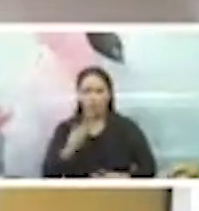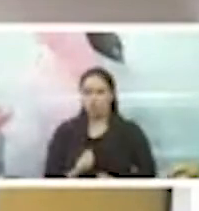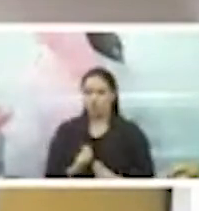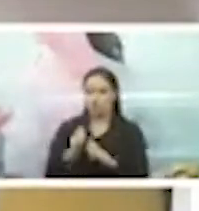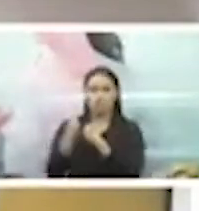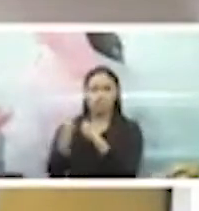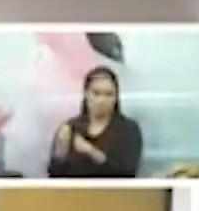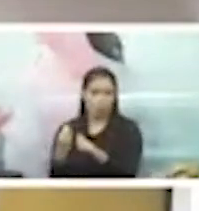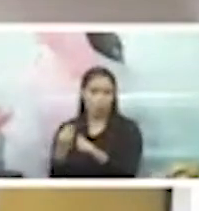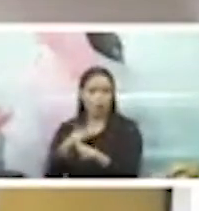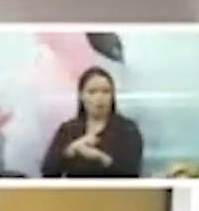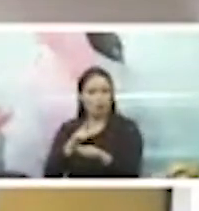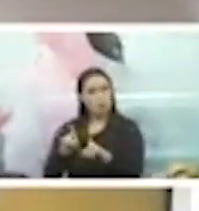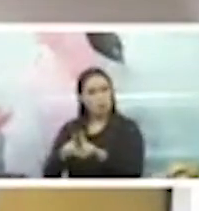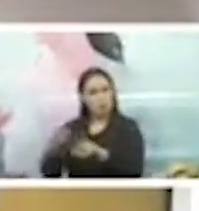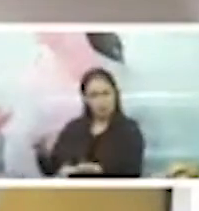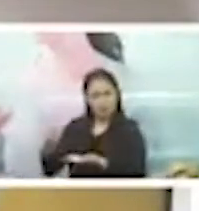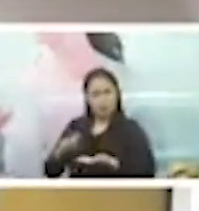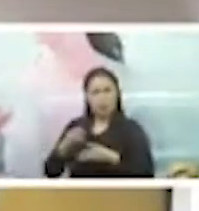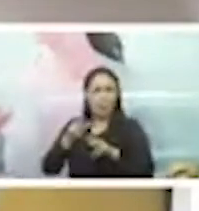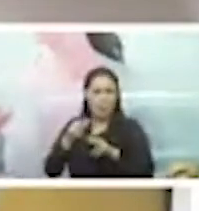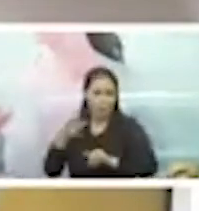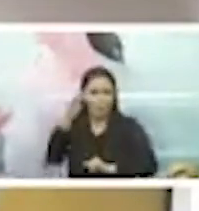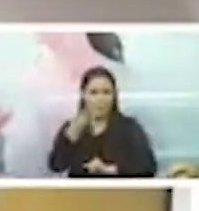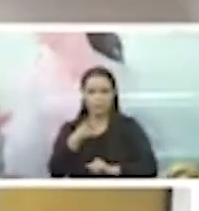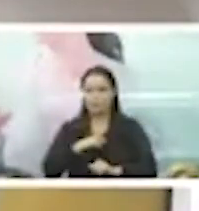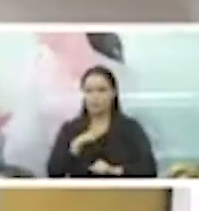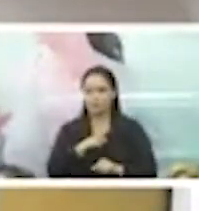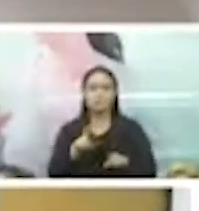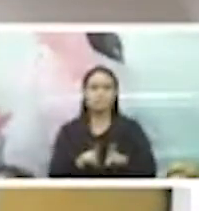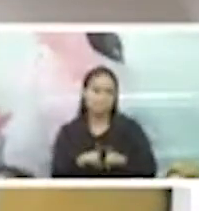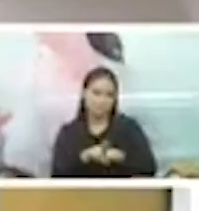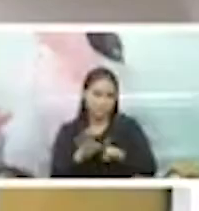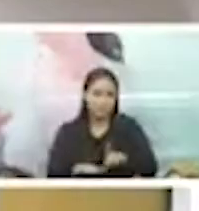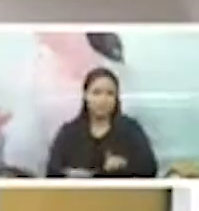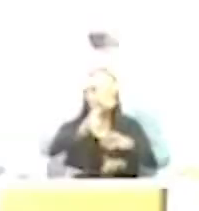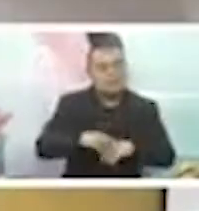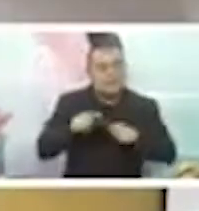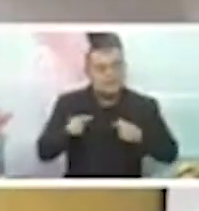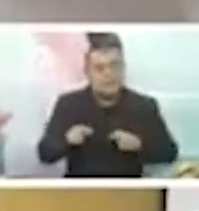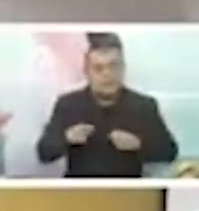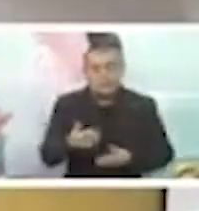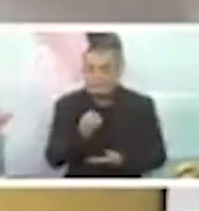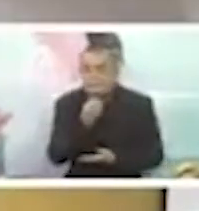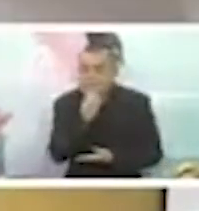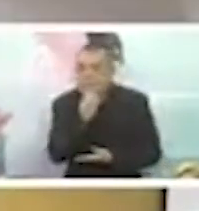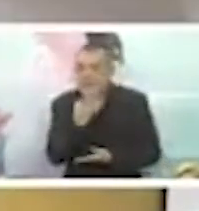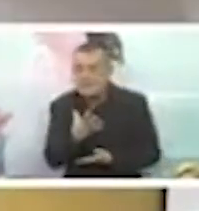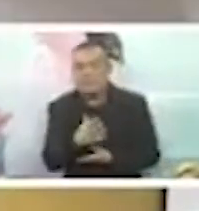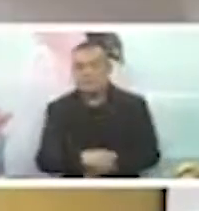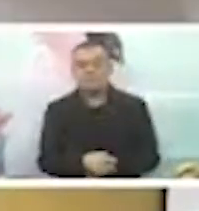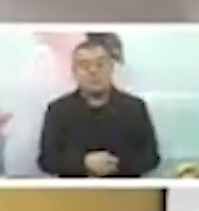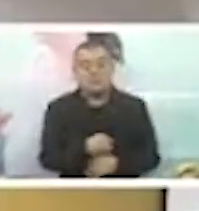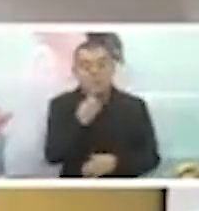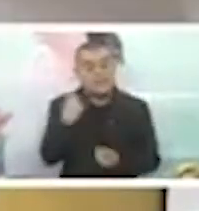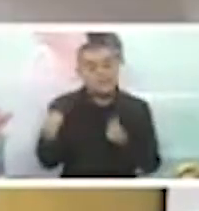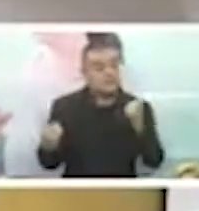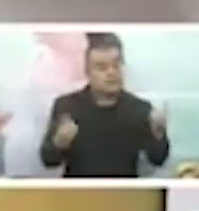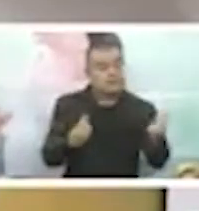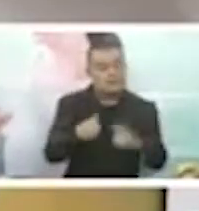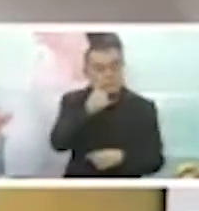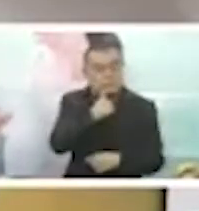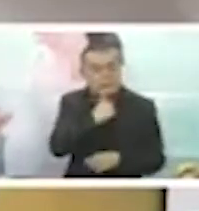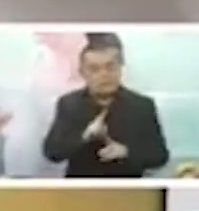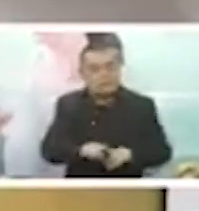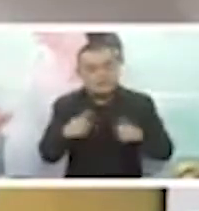doadoras, receptoras como eu, né, que tive também uma criança prematura. Esse ato que é um ato individual, mas